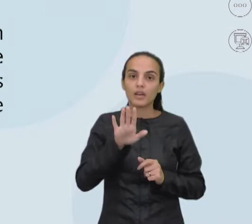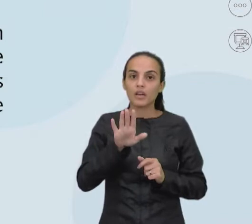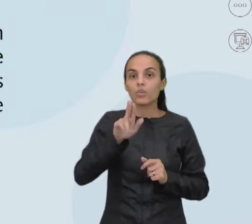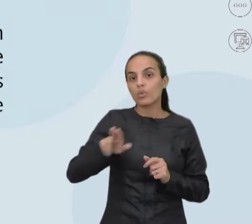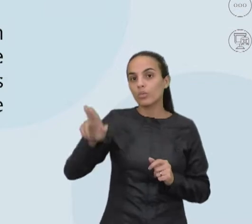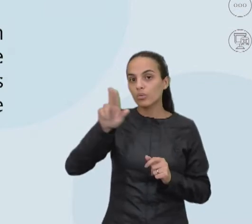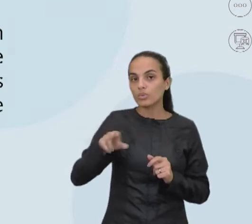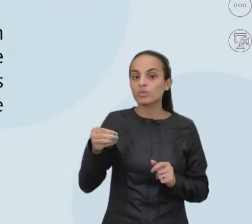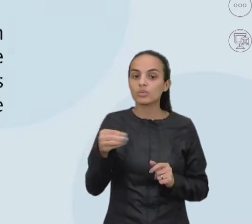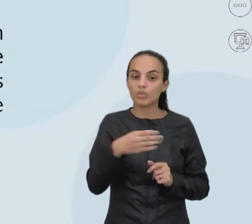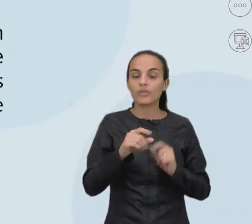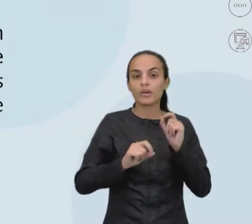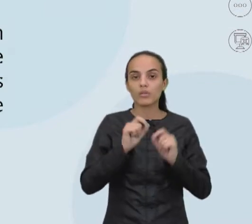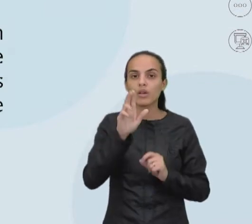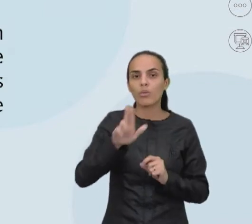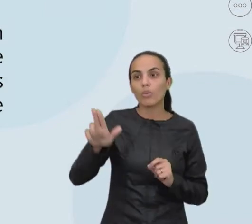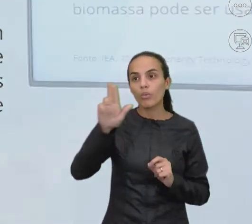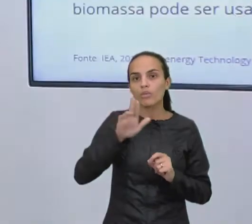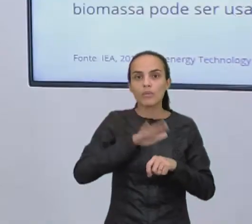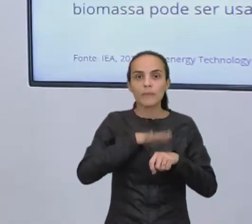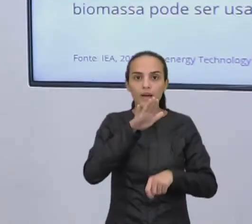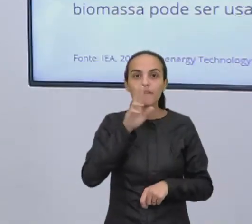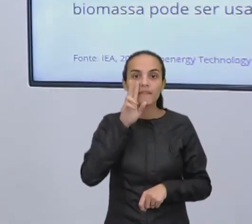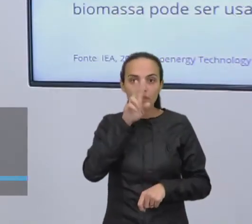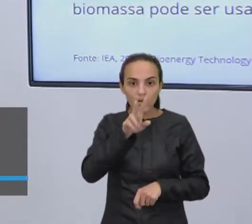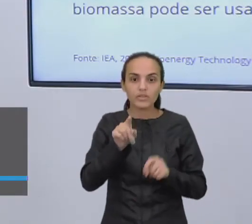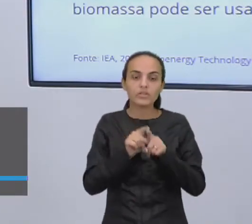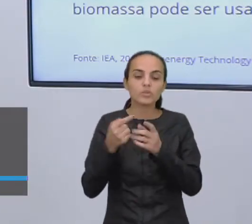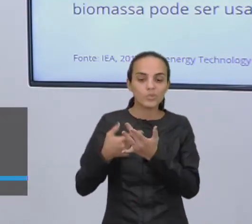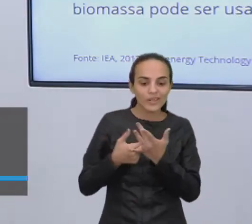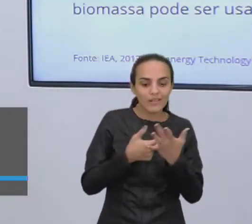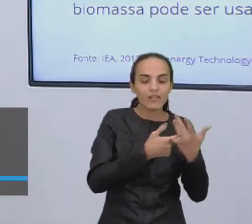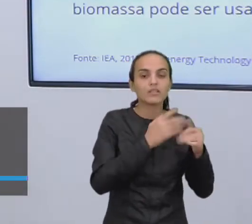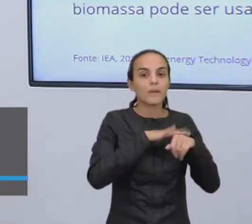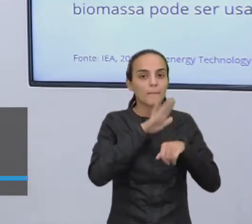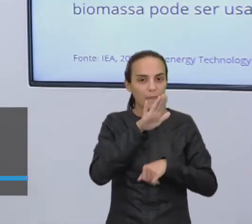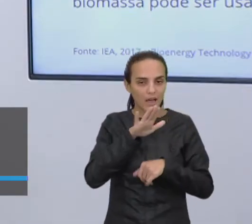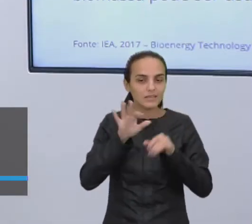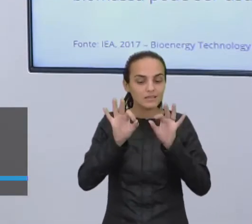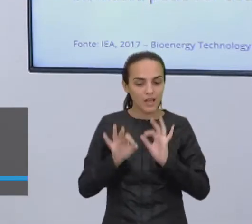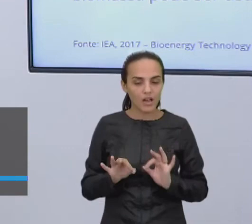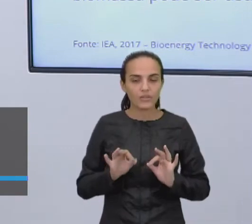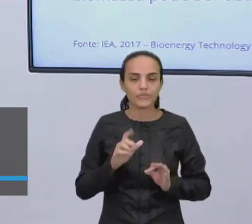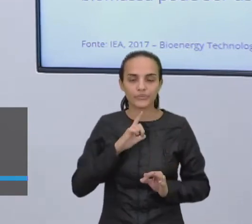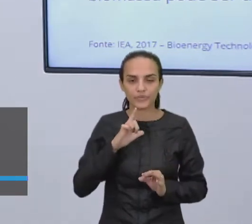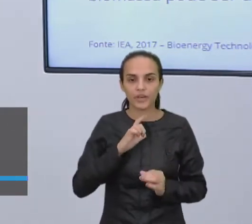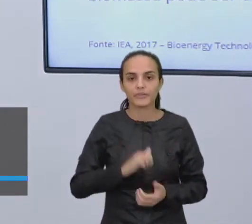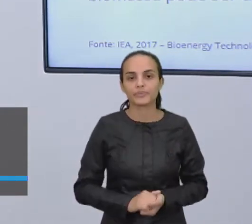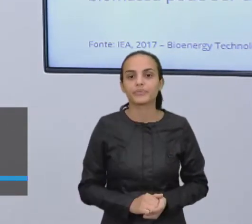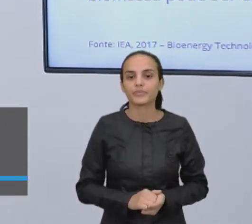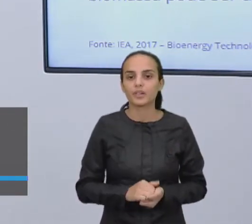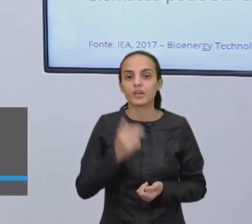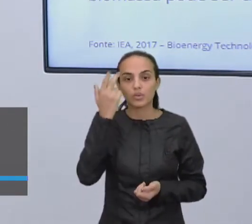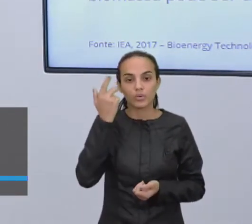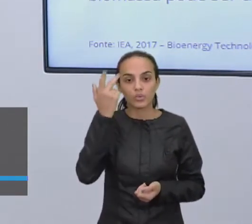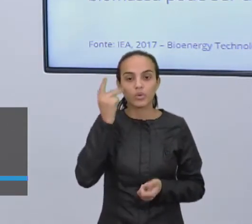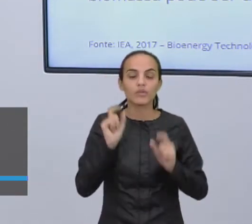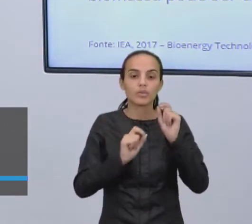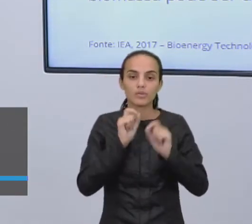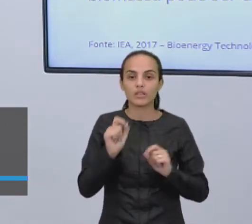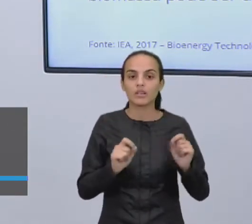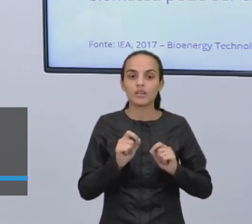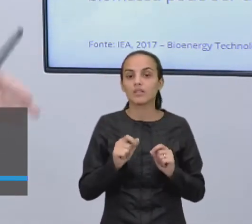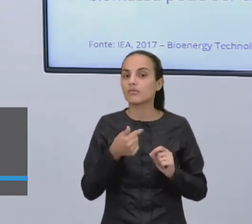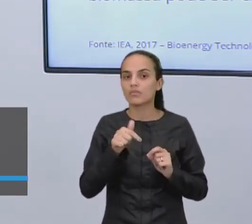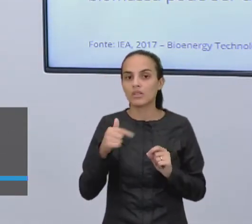usos que com maior eficiência e com tecnologias mais adequadas, e o tradicional é aquela queima direta